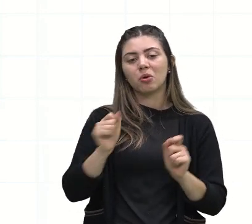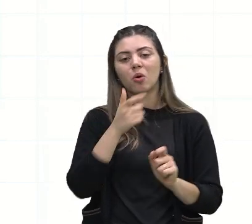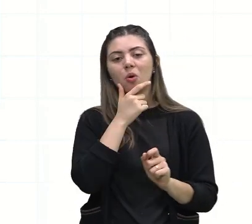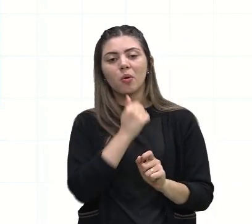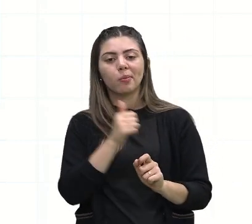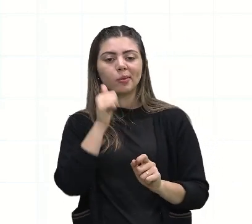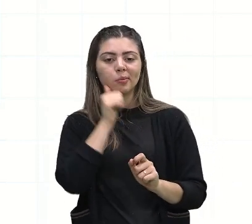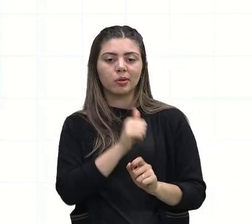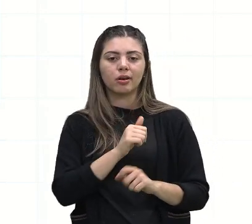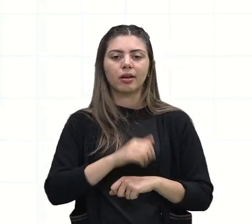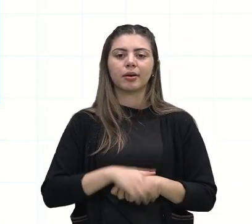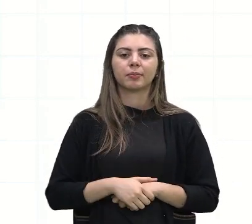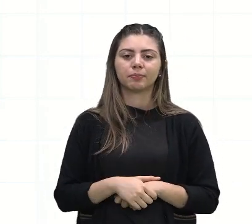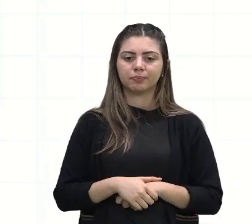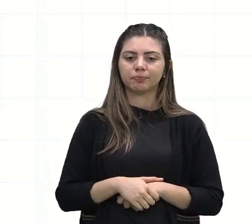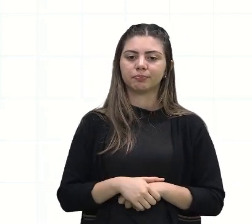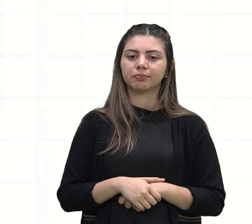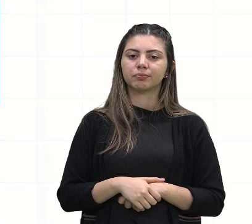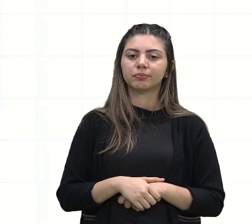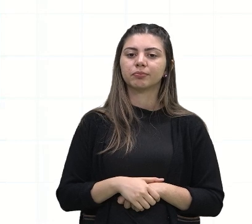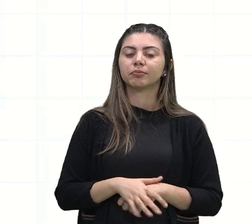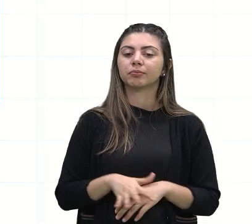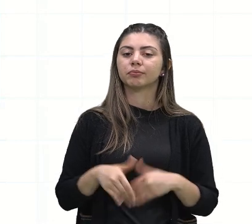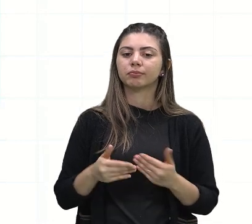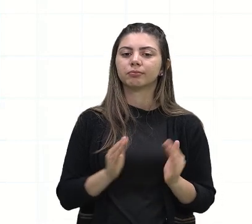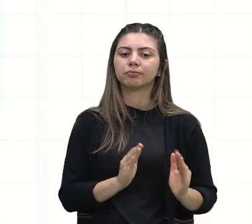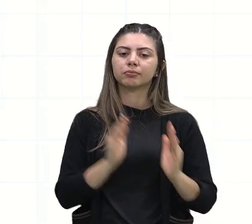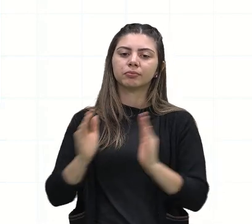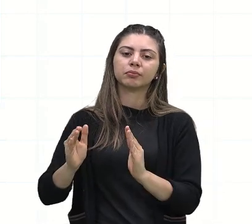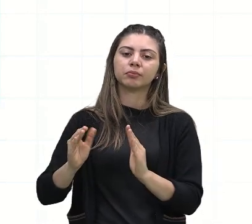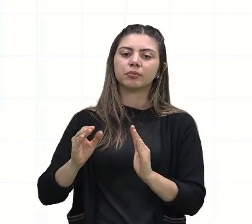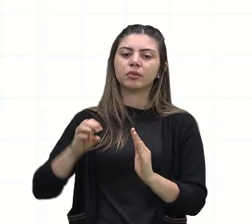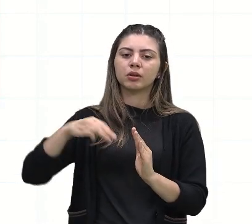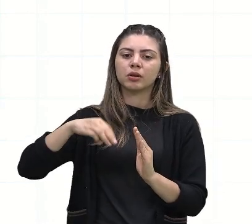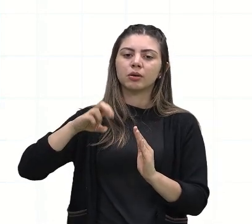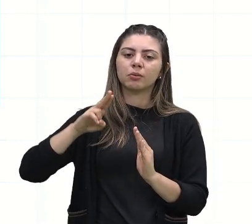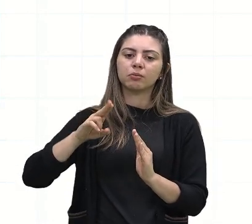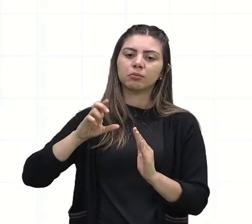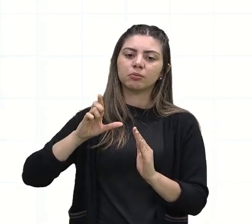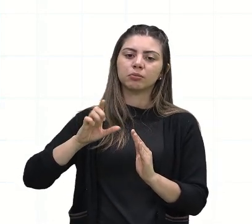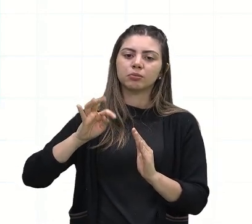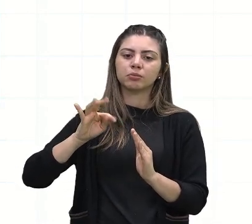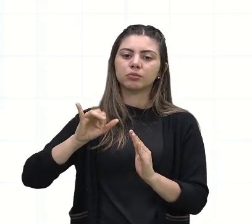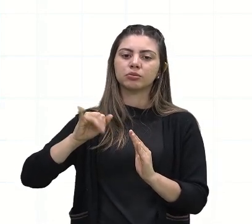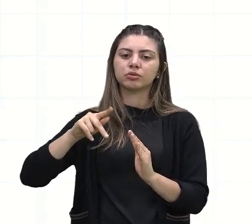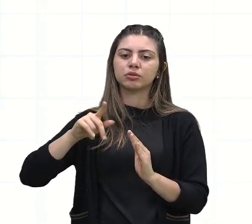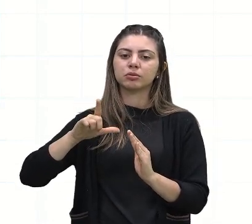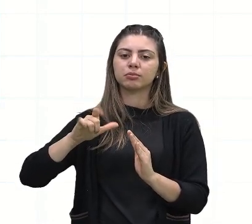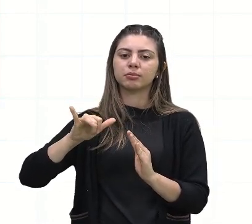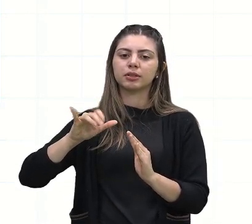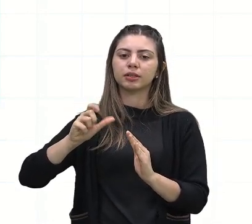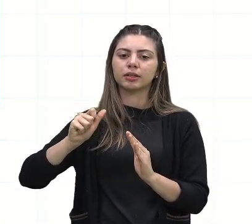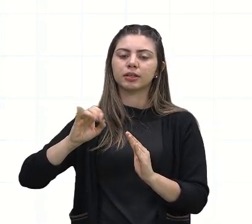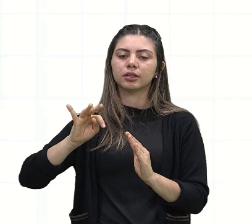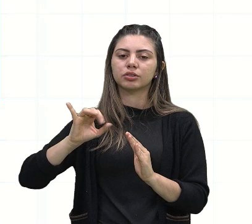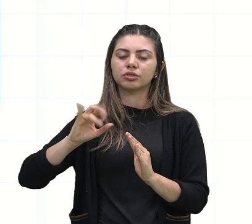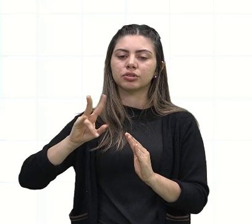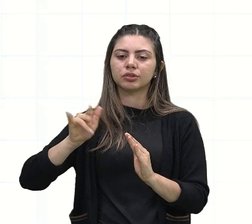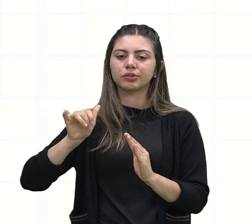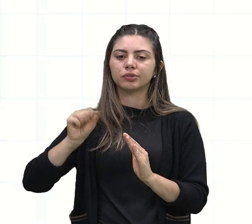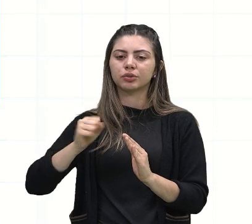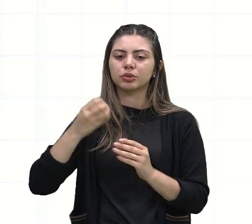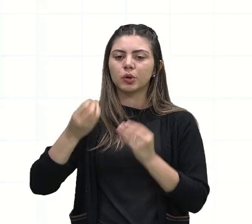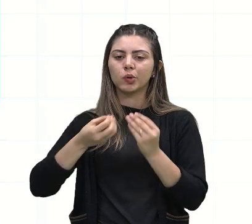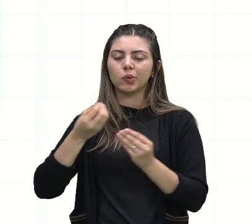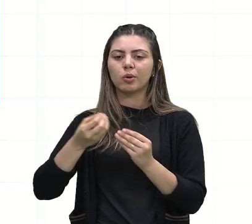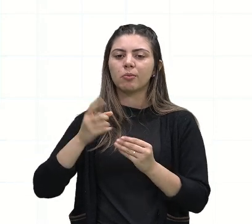São invariáveis. Ou seja, invariável significa que ele não muda. Ele sempre vai ser assim, ó, no